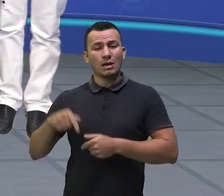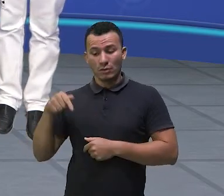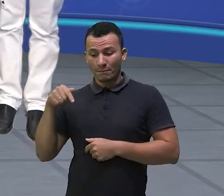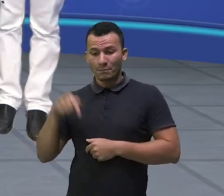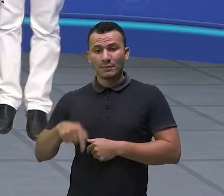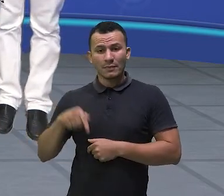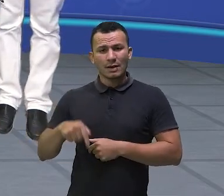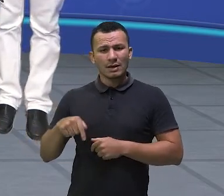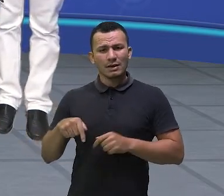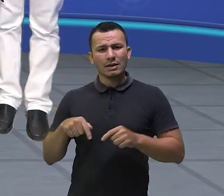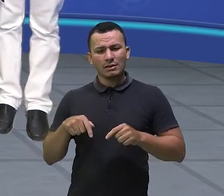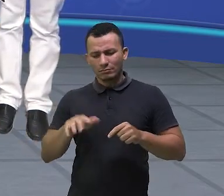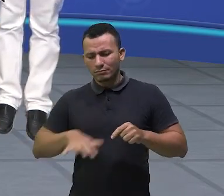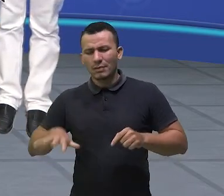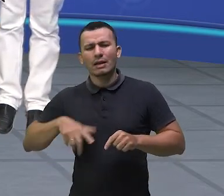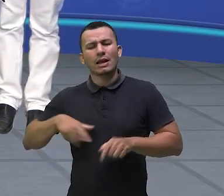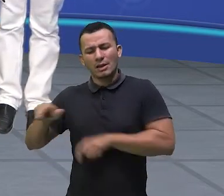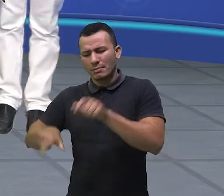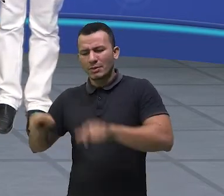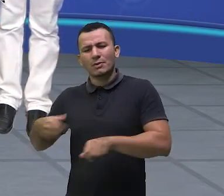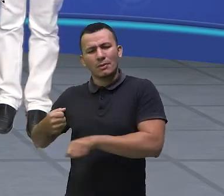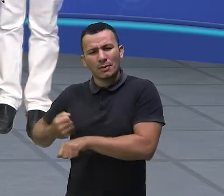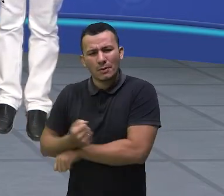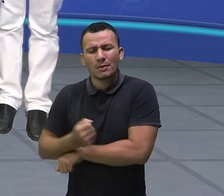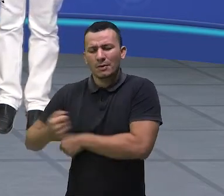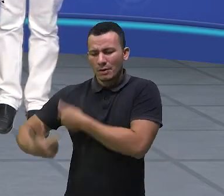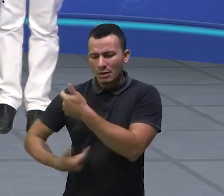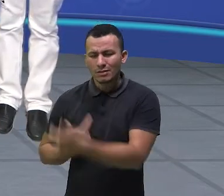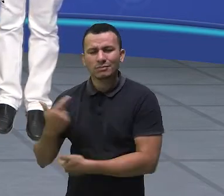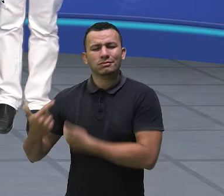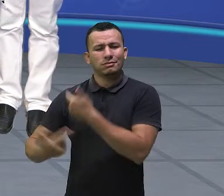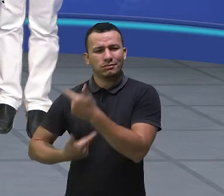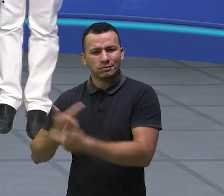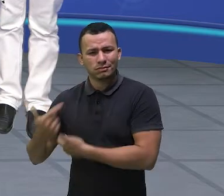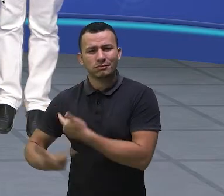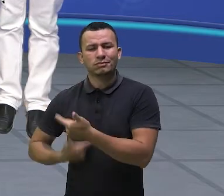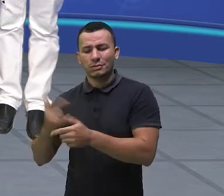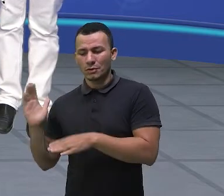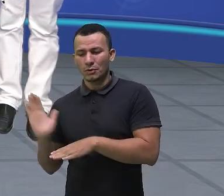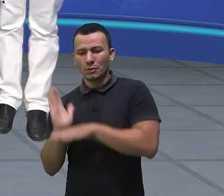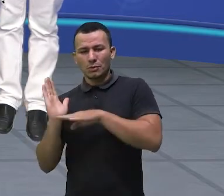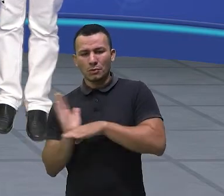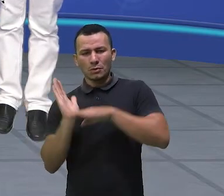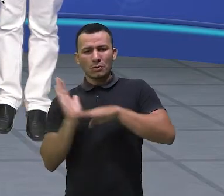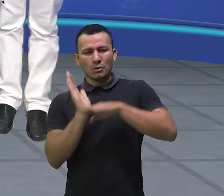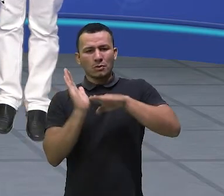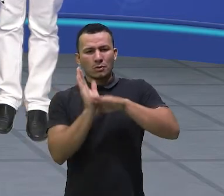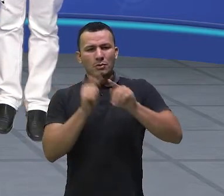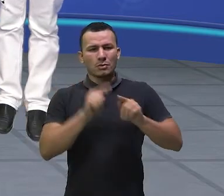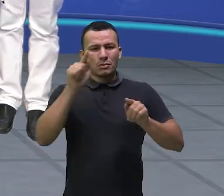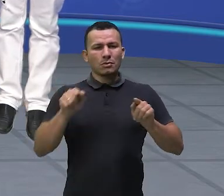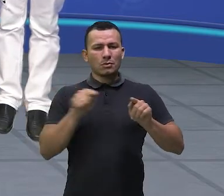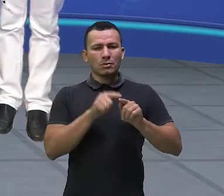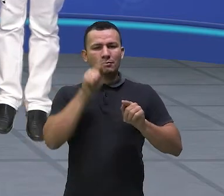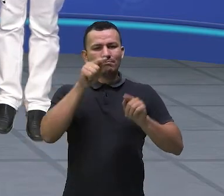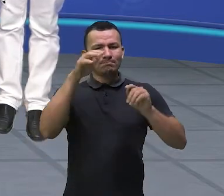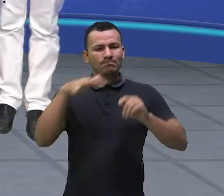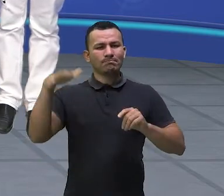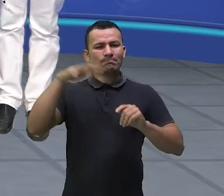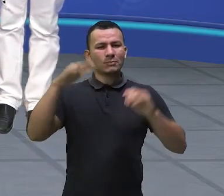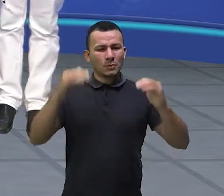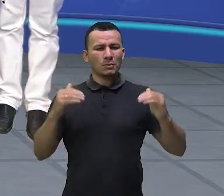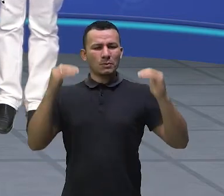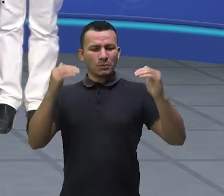que se encontram os trabalhadores que sustentam a parte de cima, que é a superestrutura.